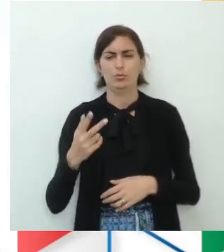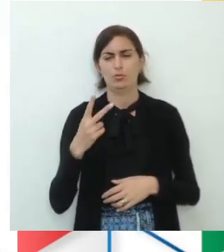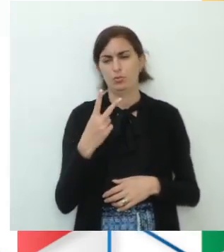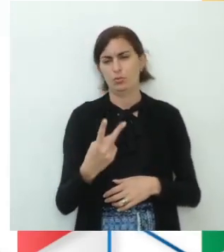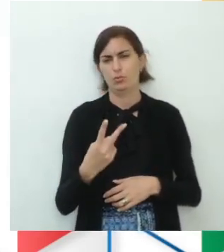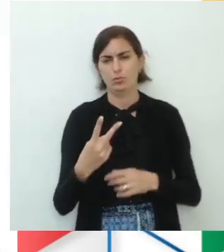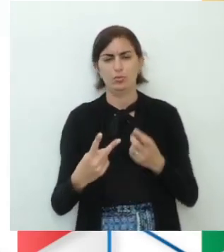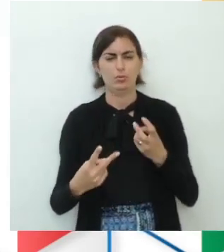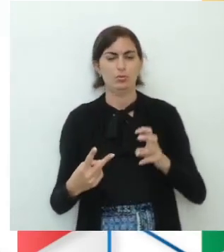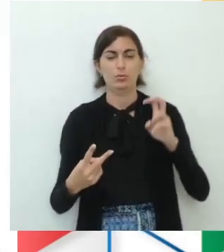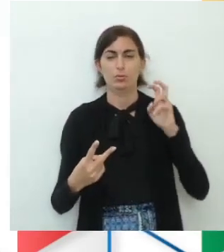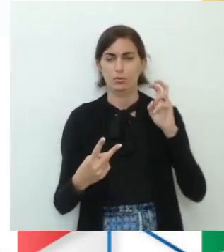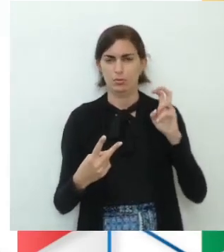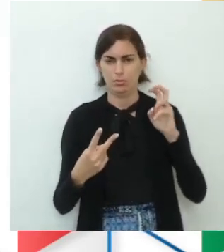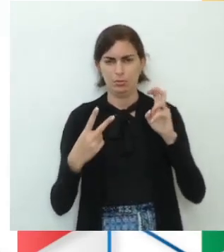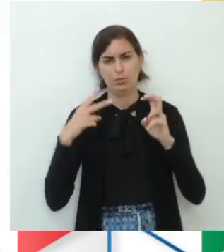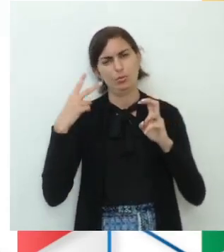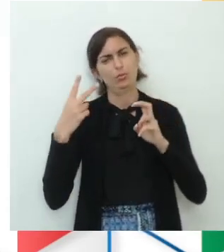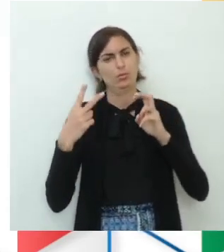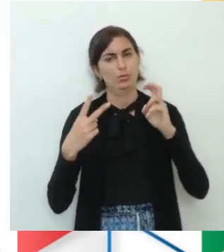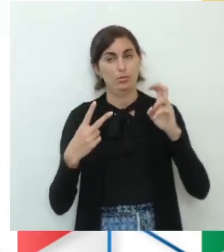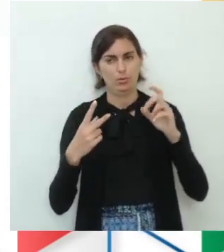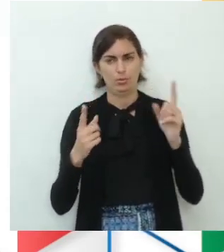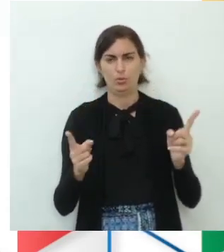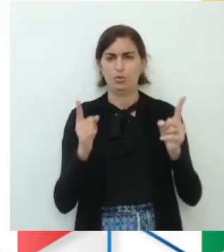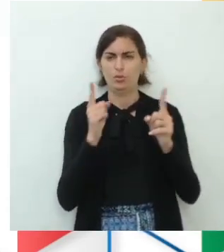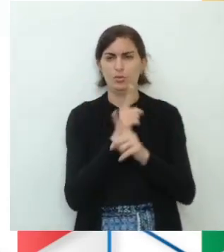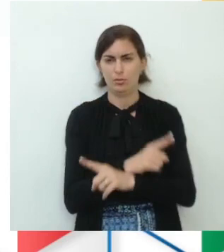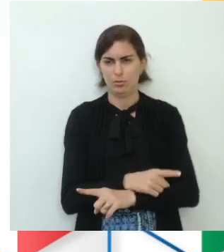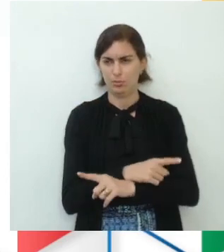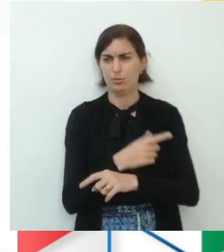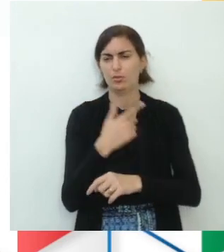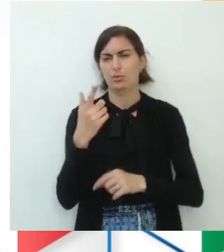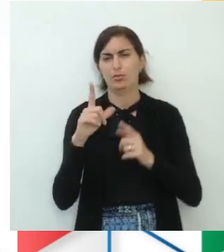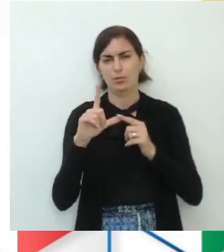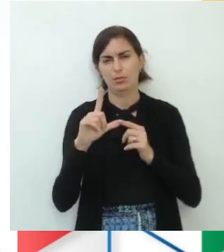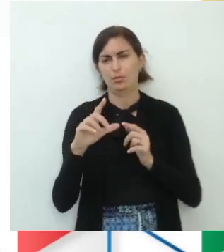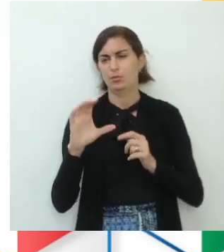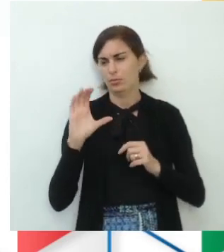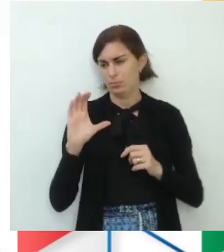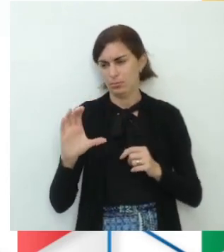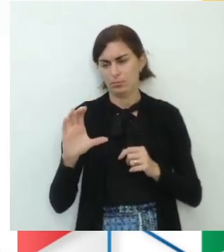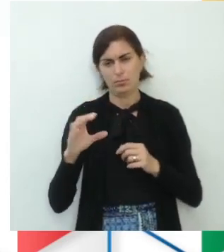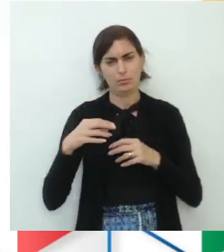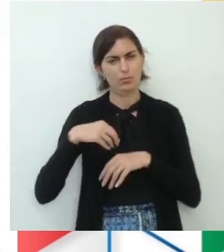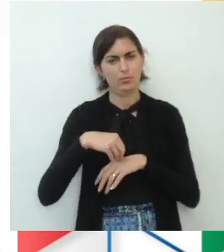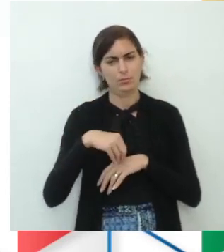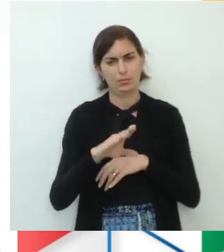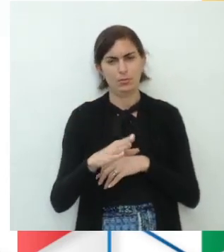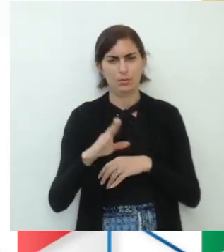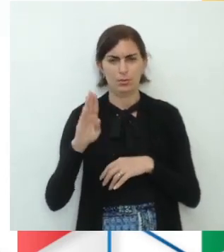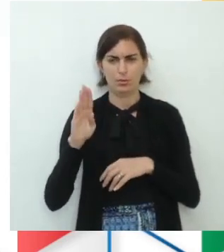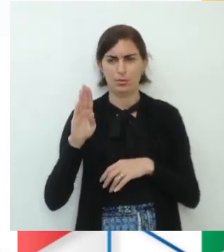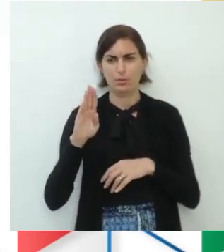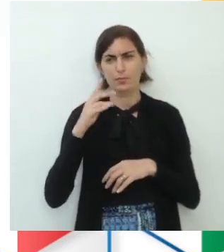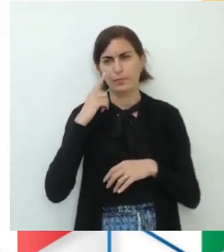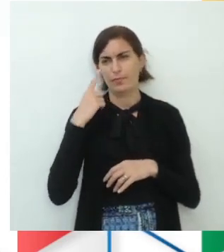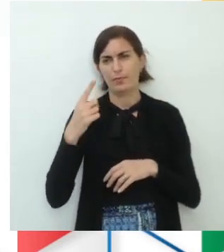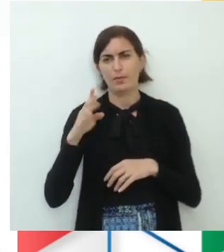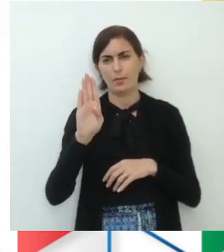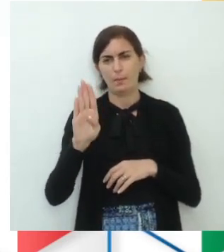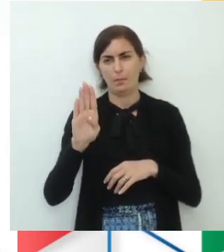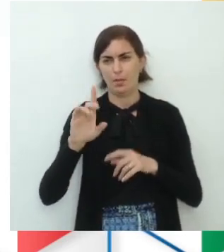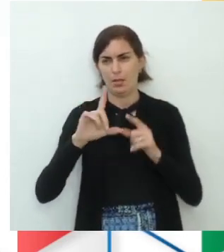2 e 5. Olha como troca a posição dele, ó. A letra C passou a ser B',